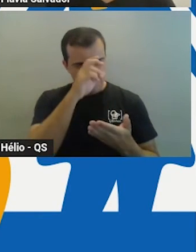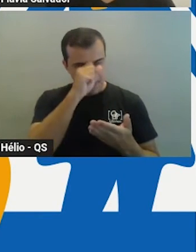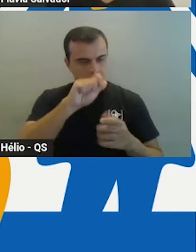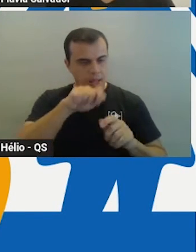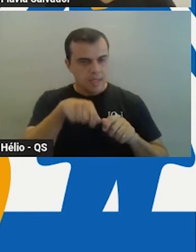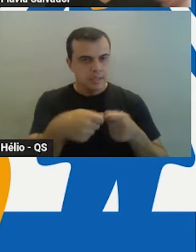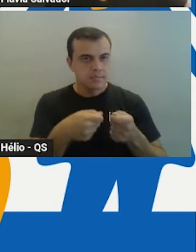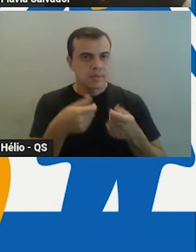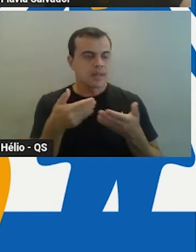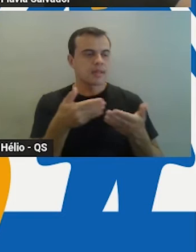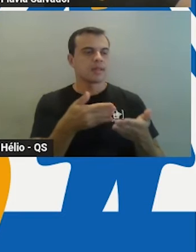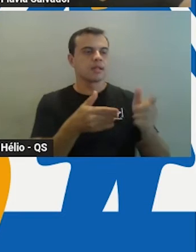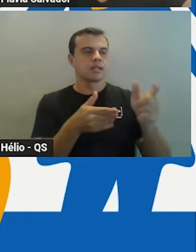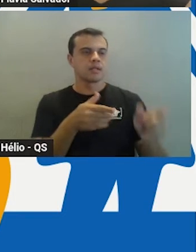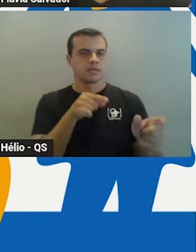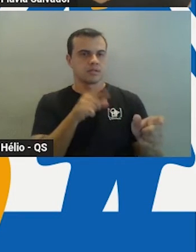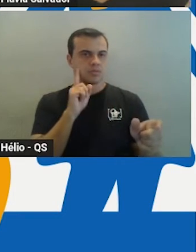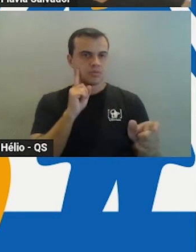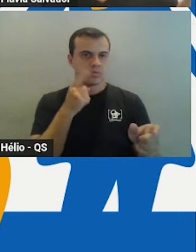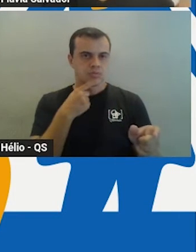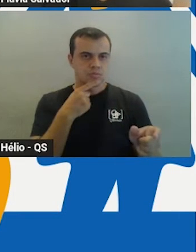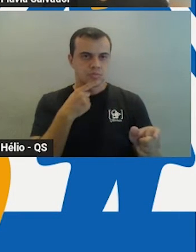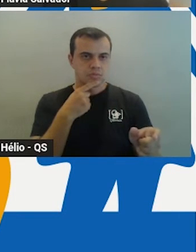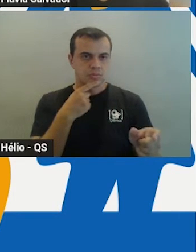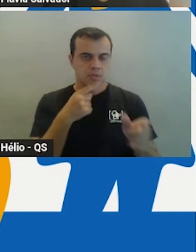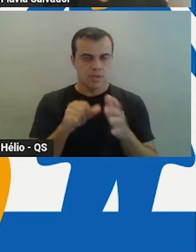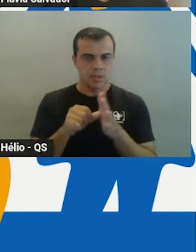poder atendê-lo. A Bárbara,